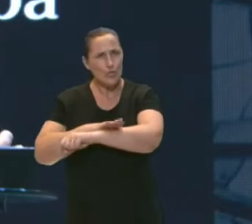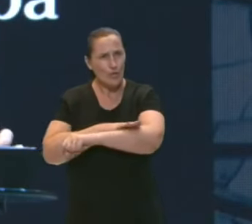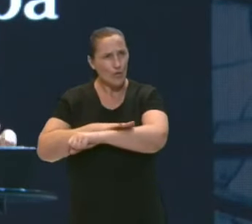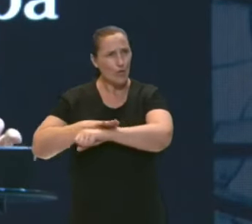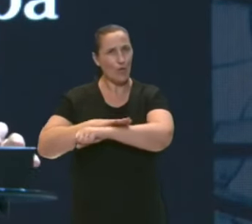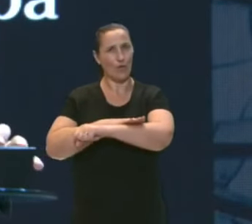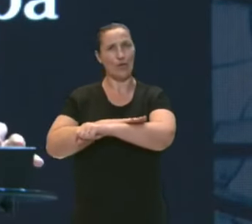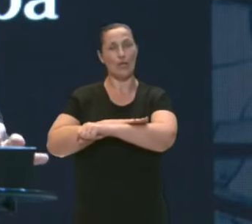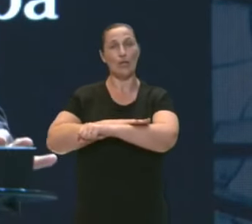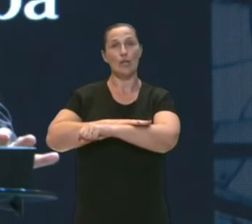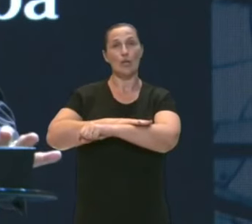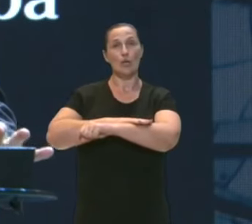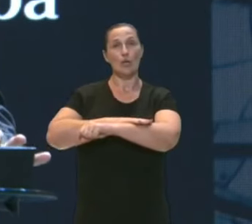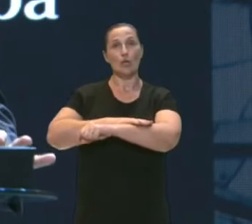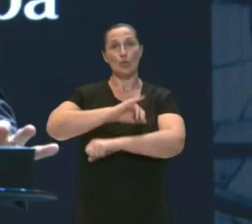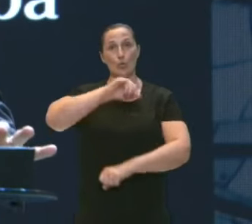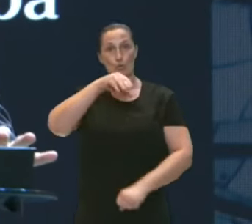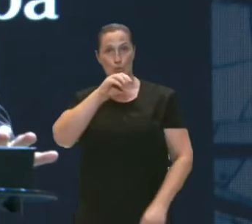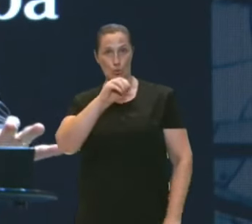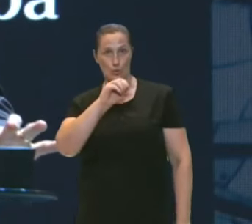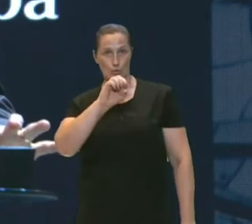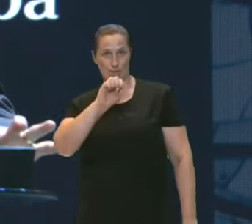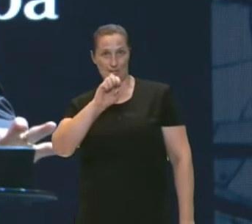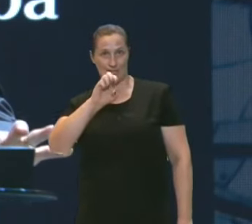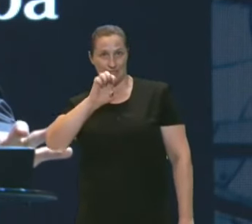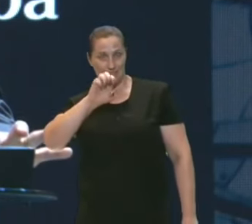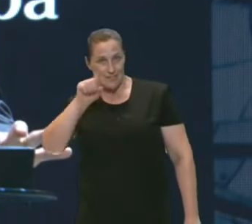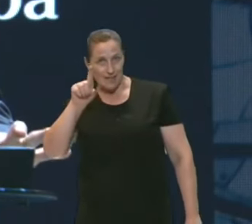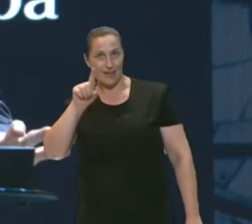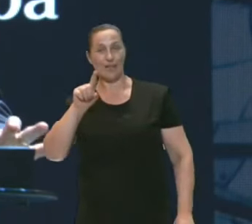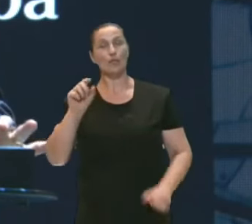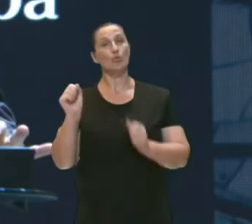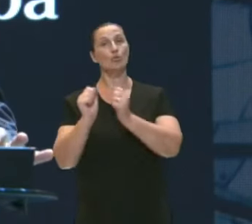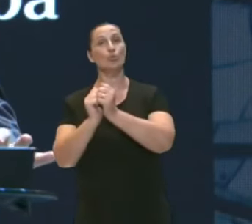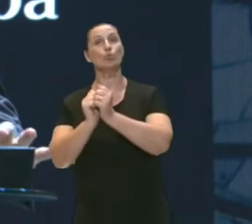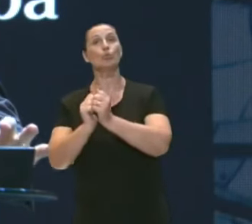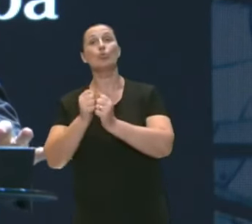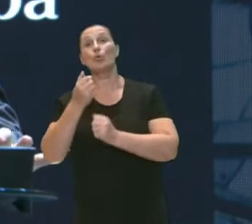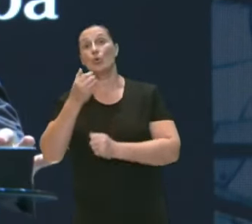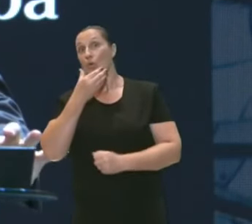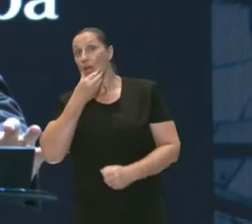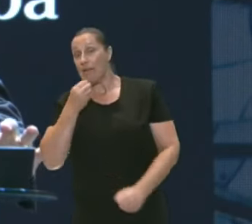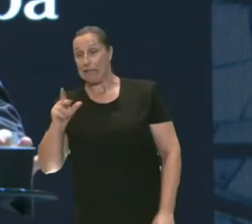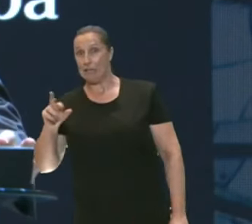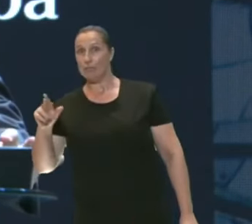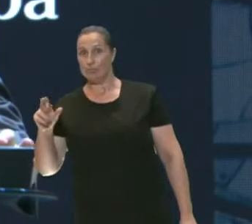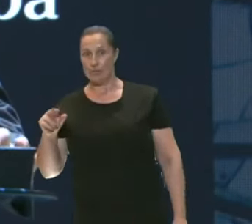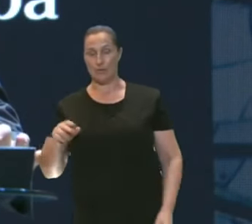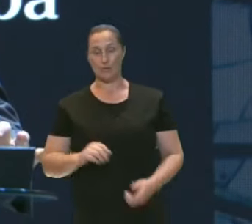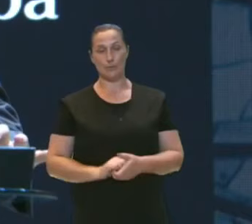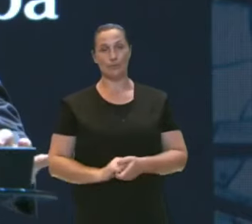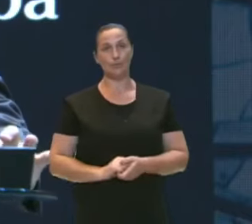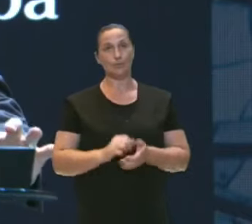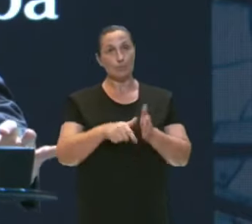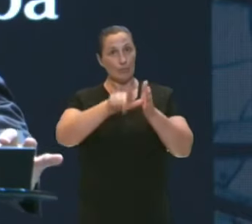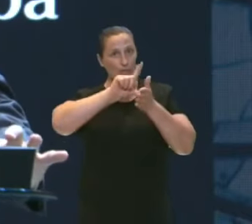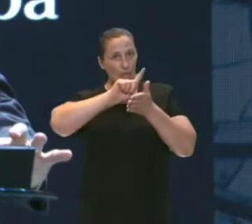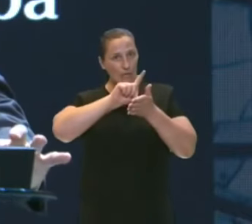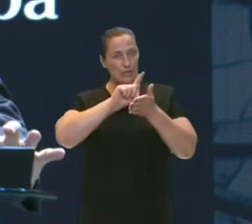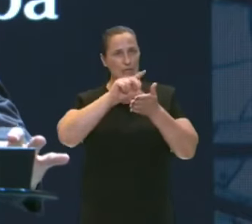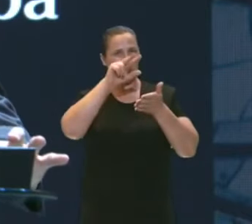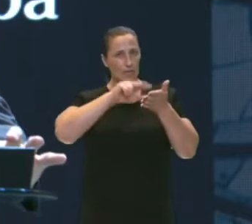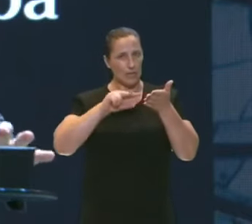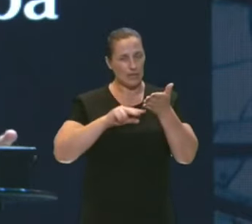os seus irmãos. Antes de eu ler o trecho que se encontra em Gênesis 50, versículo 15 até o